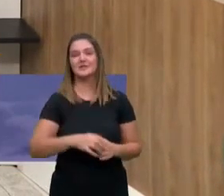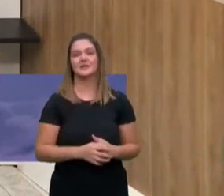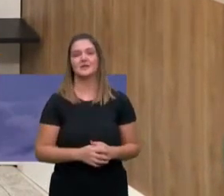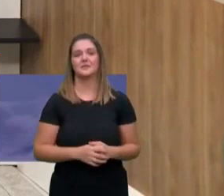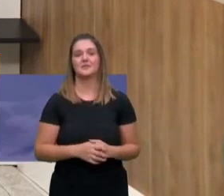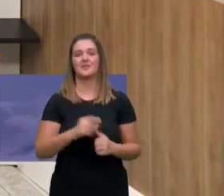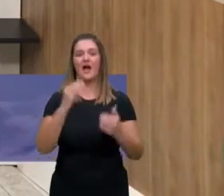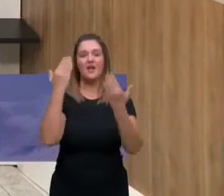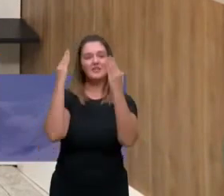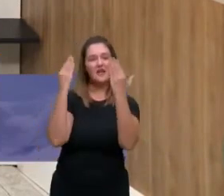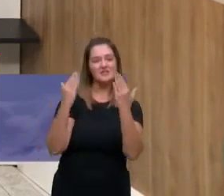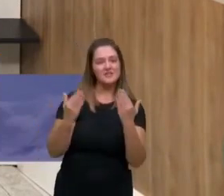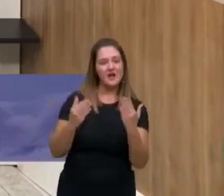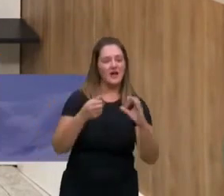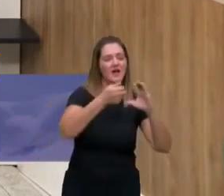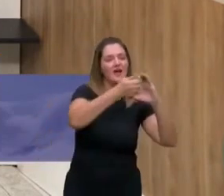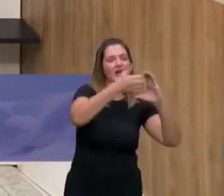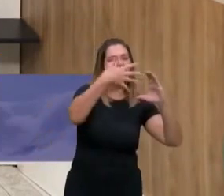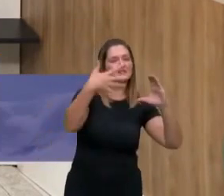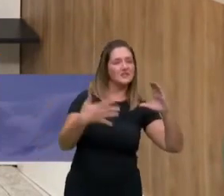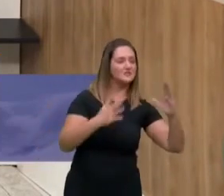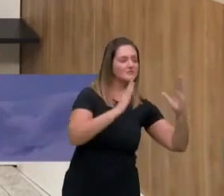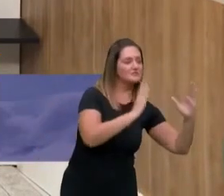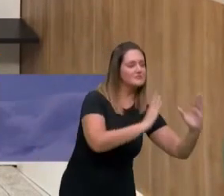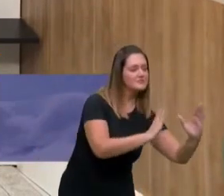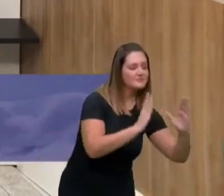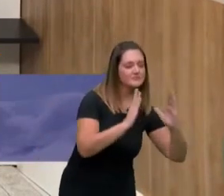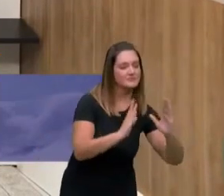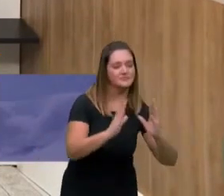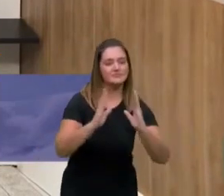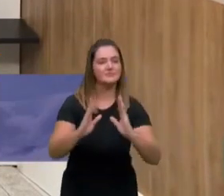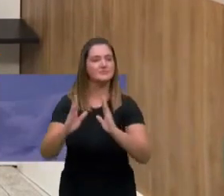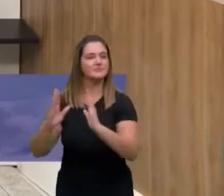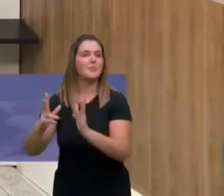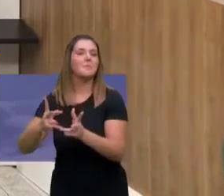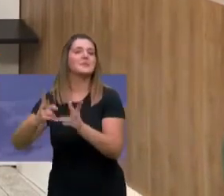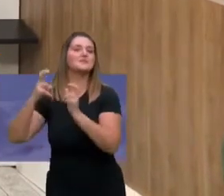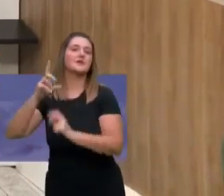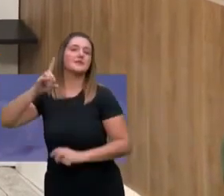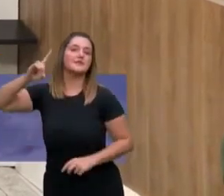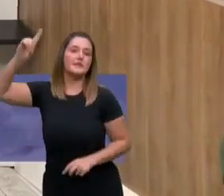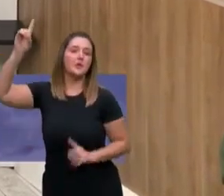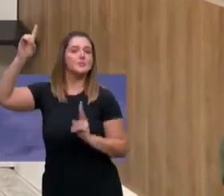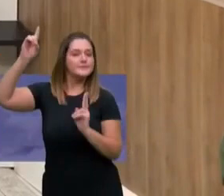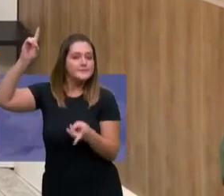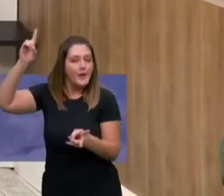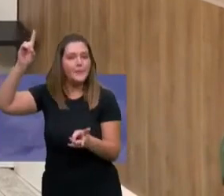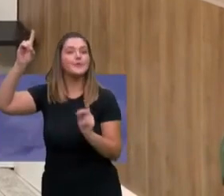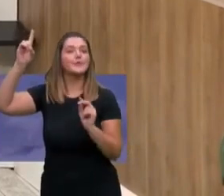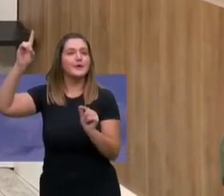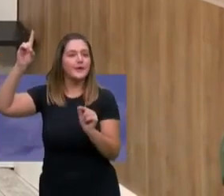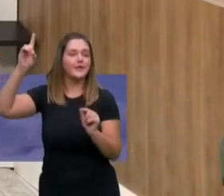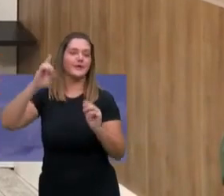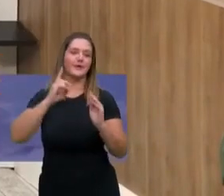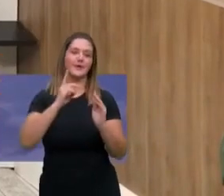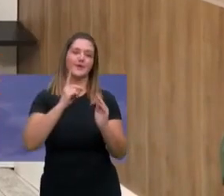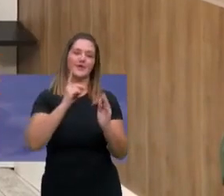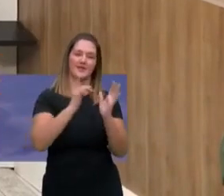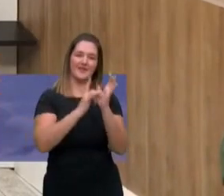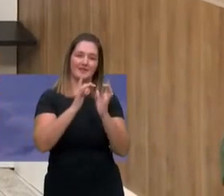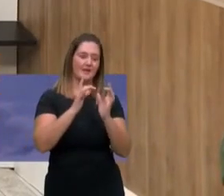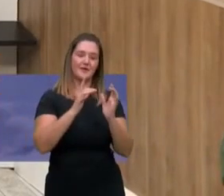for analisar as características da igreja, vai perceber que Deus sempre manteve as características da sua